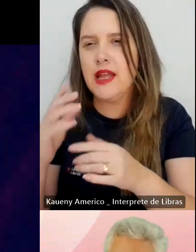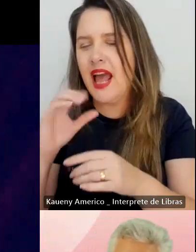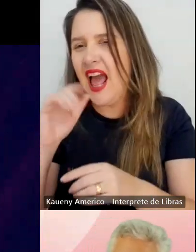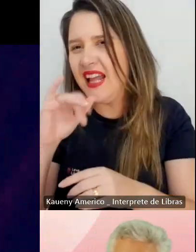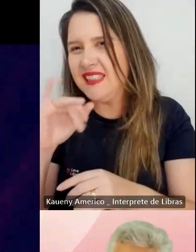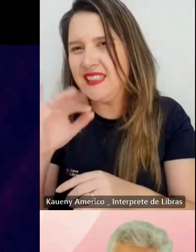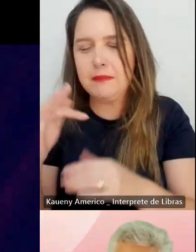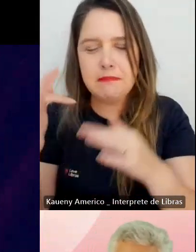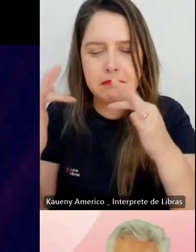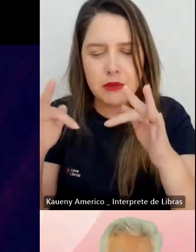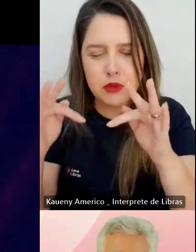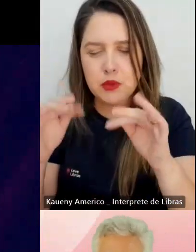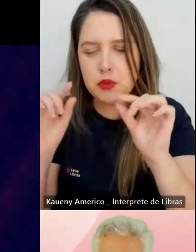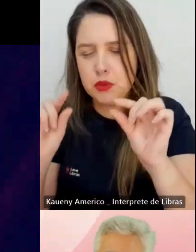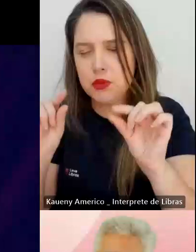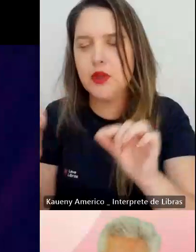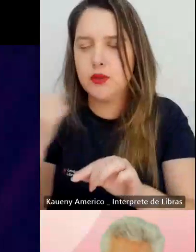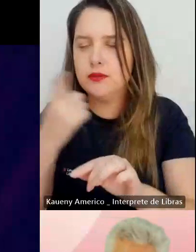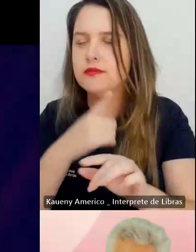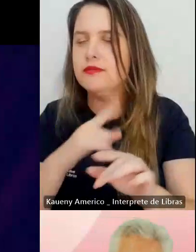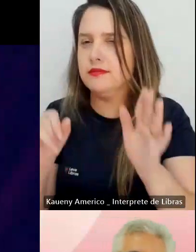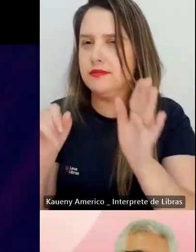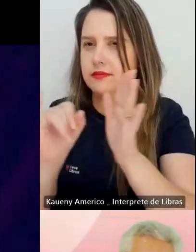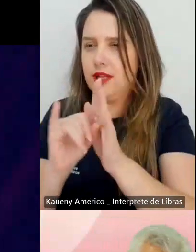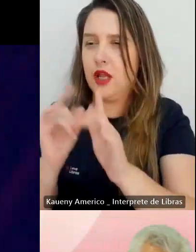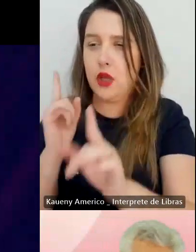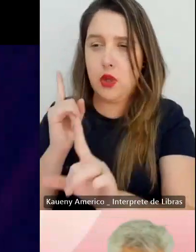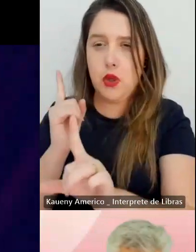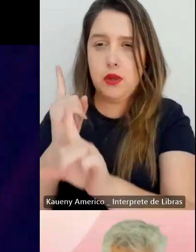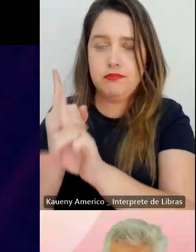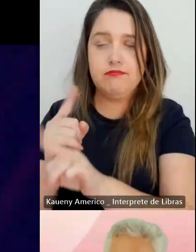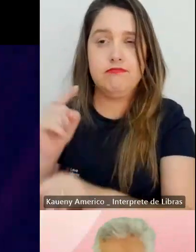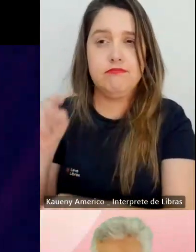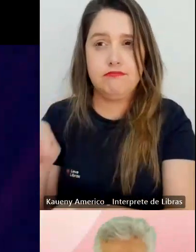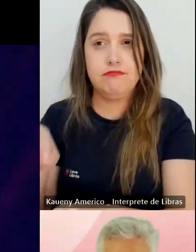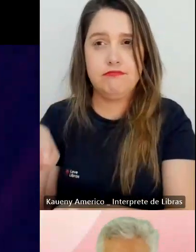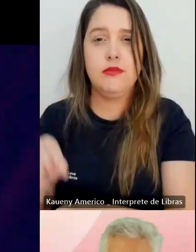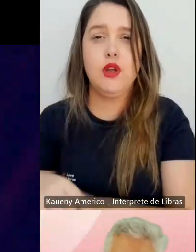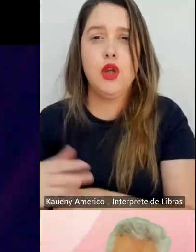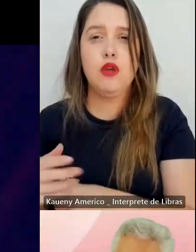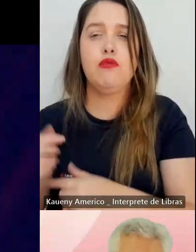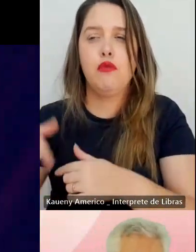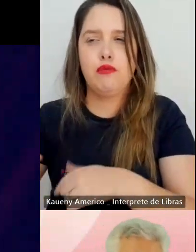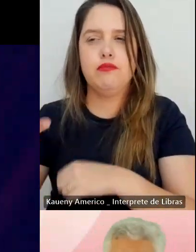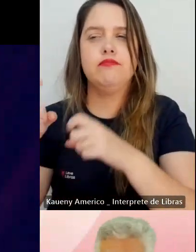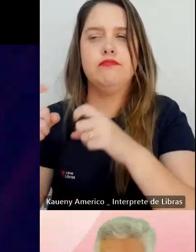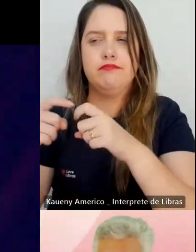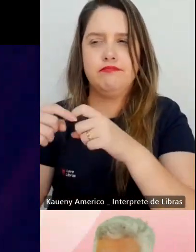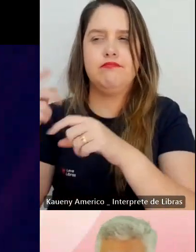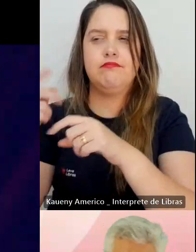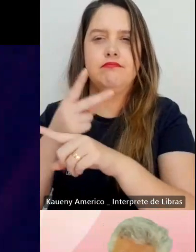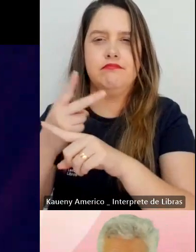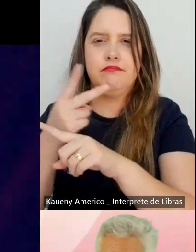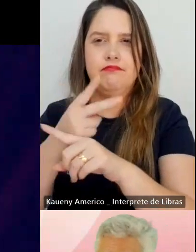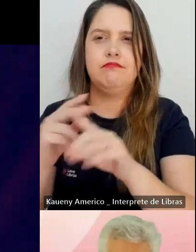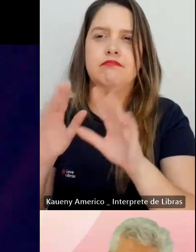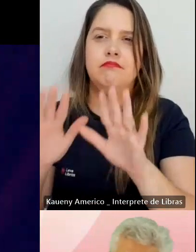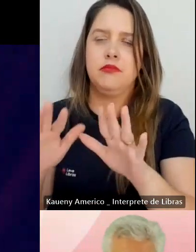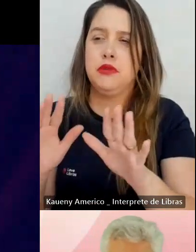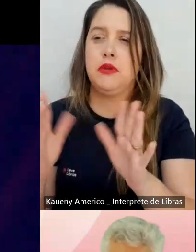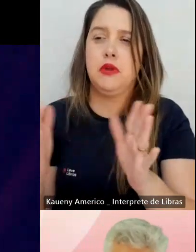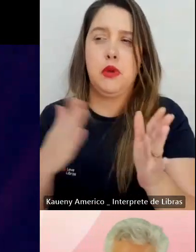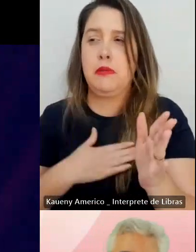você consegue identificar. Achei esse carocinho pequenininho. Vou passar no médico, vou procurar, e não necessariamente isso quer dizer, meu Deus, tem alguma coisa,